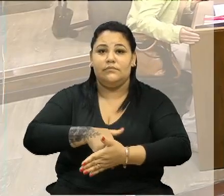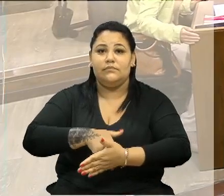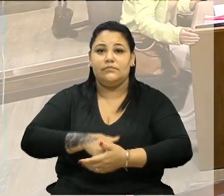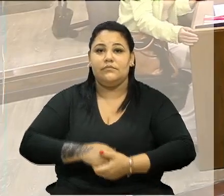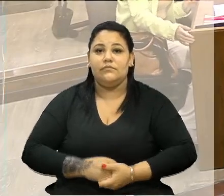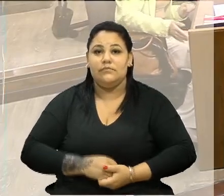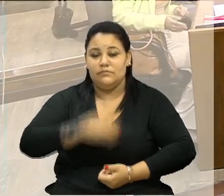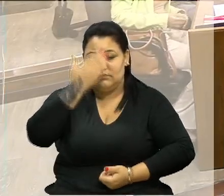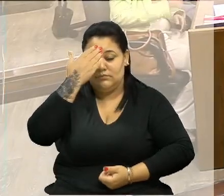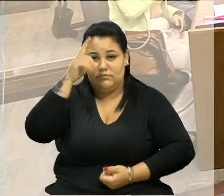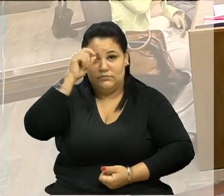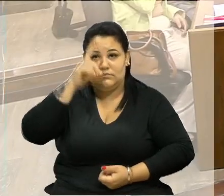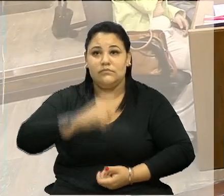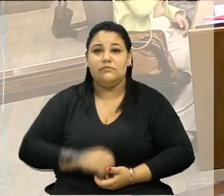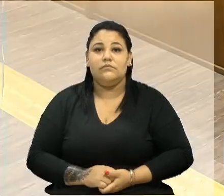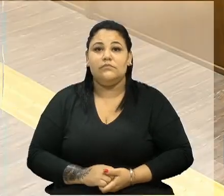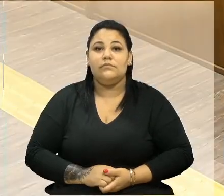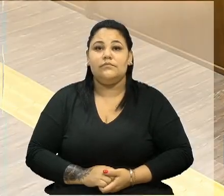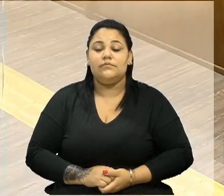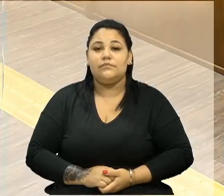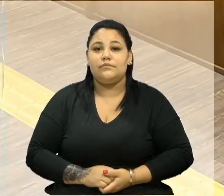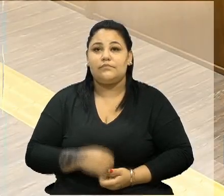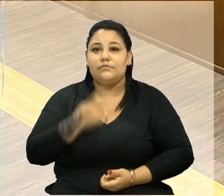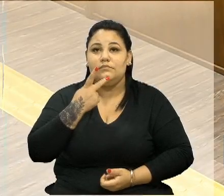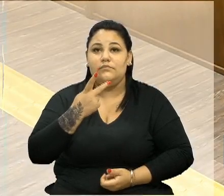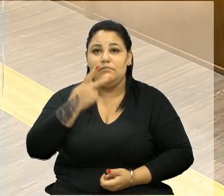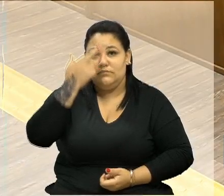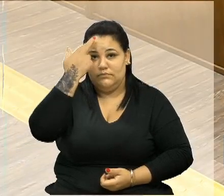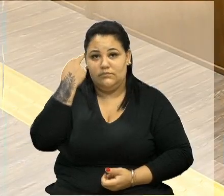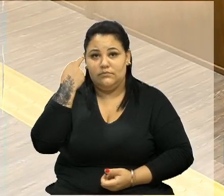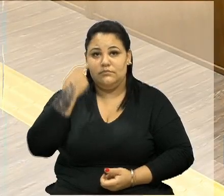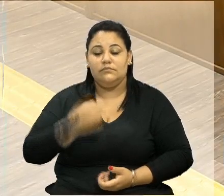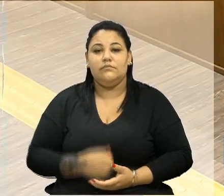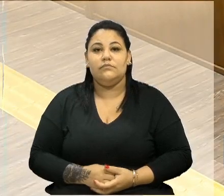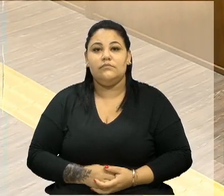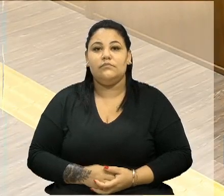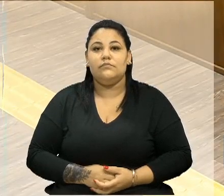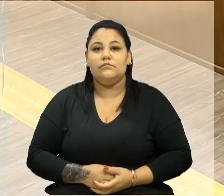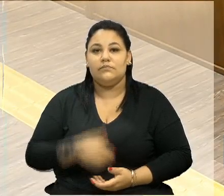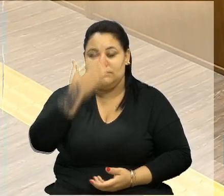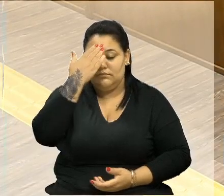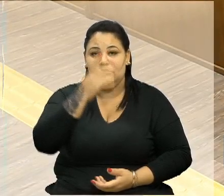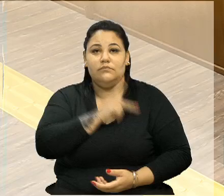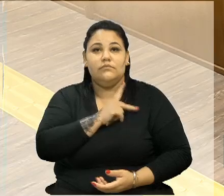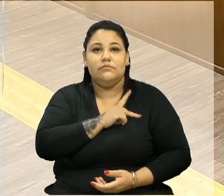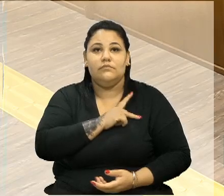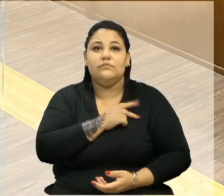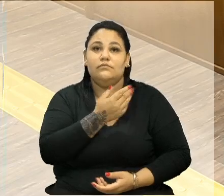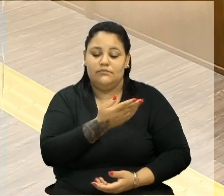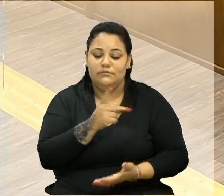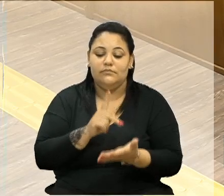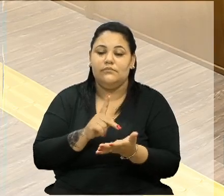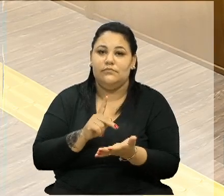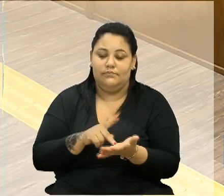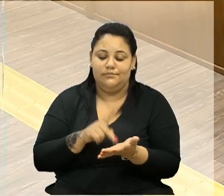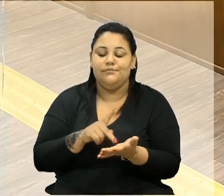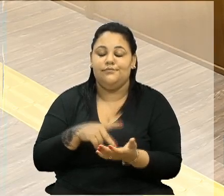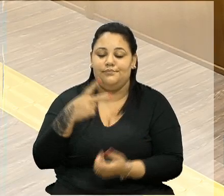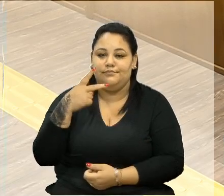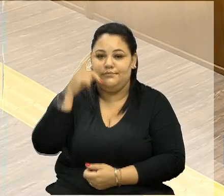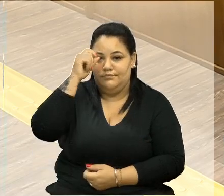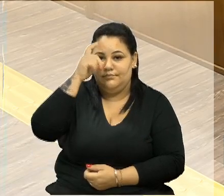Obrigado, vereador Scalco. Para declarar o voto, vereador Rafael. Obrigado, presidente. Vereador Scalco, justamente nessa mesma linha. E